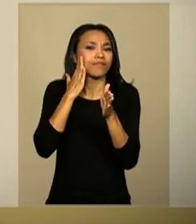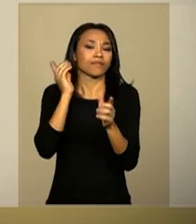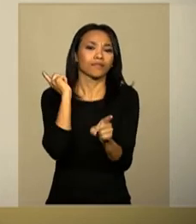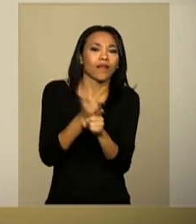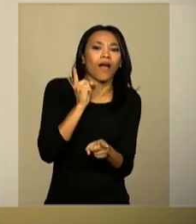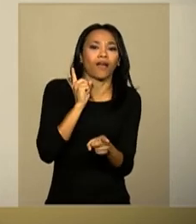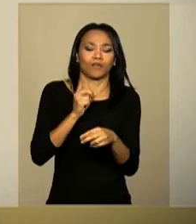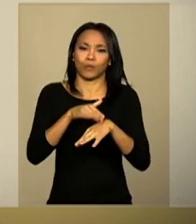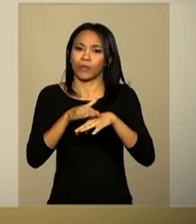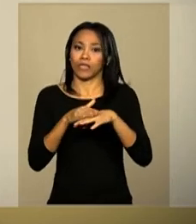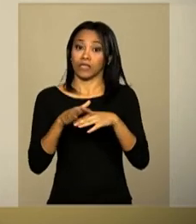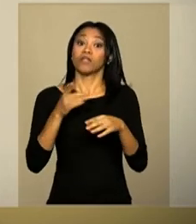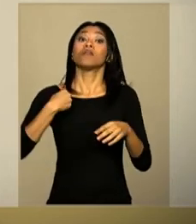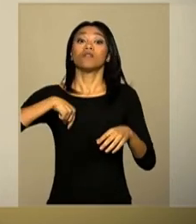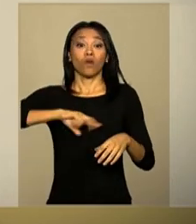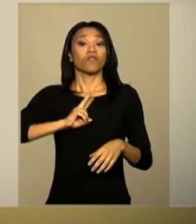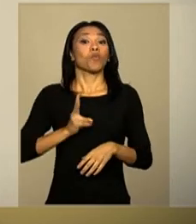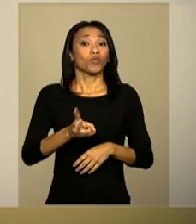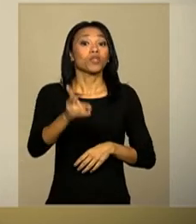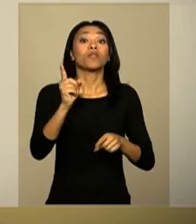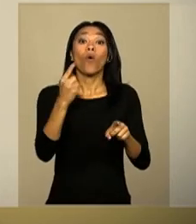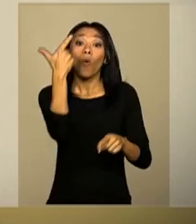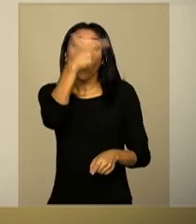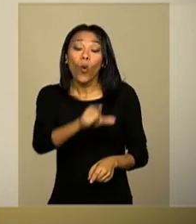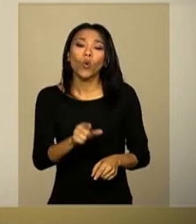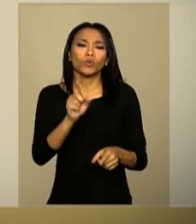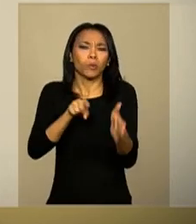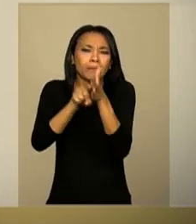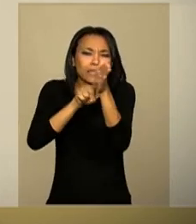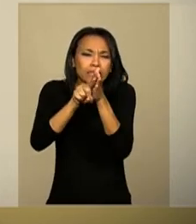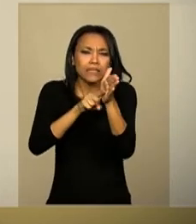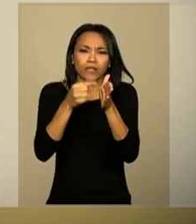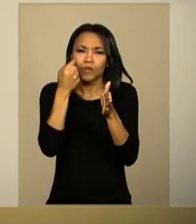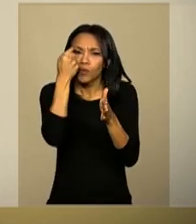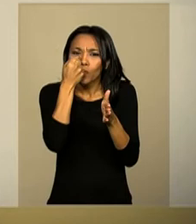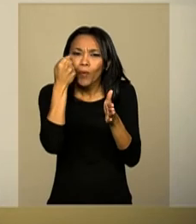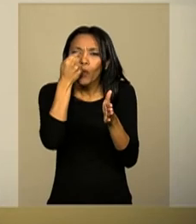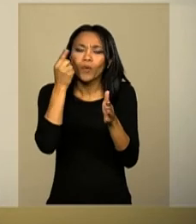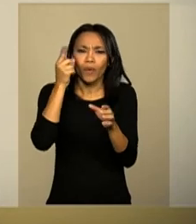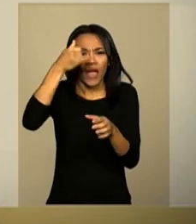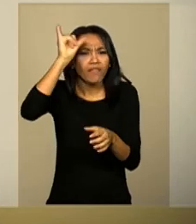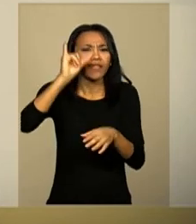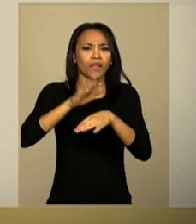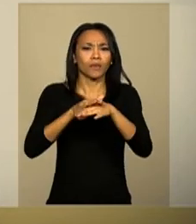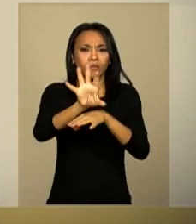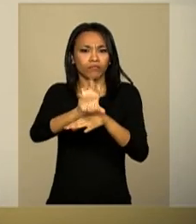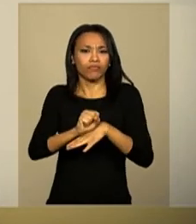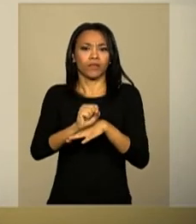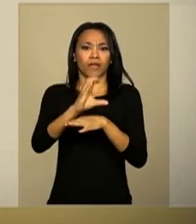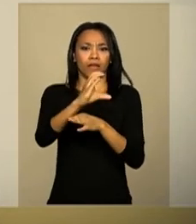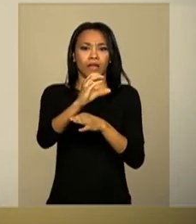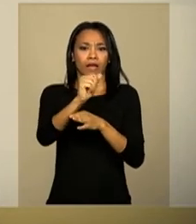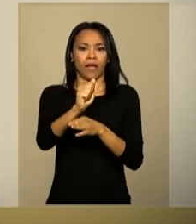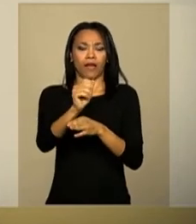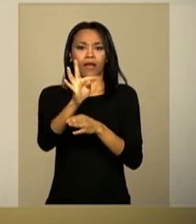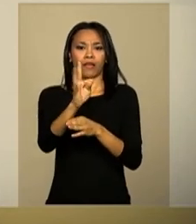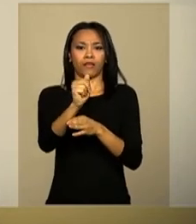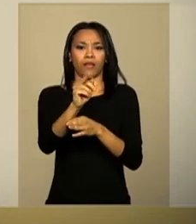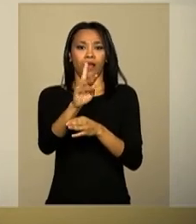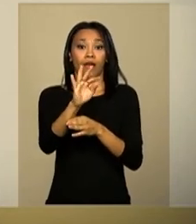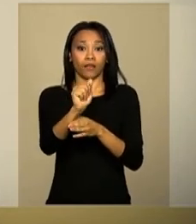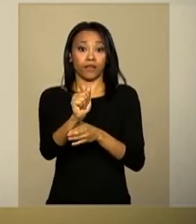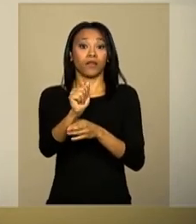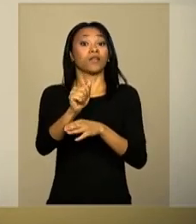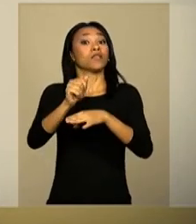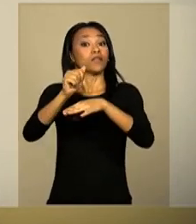também começar a fazer o teste do olhinho para prevenir doenças como a catarata congênita que a segunda